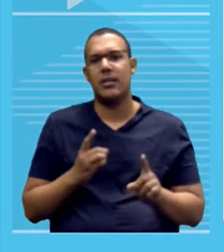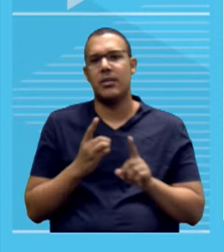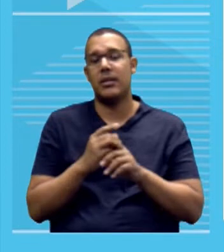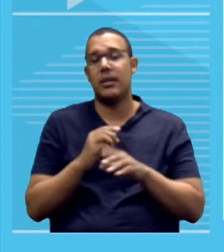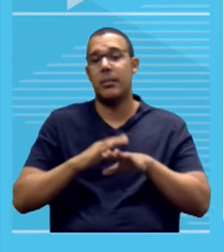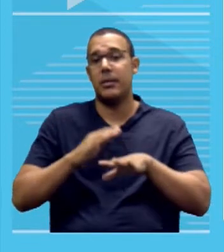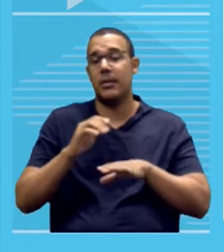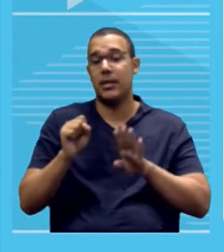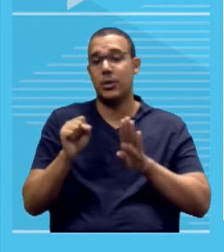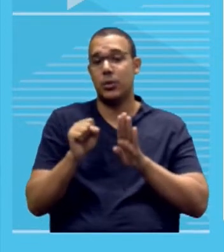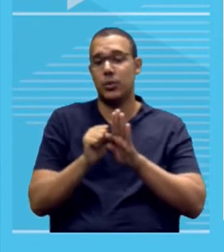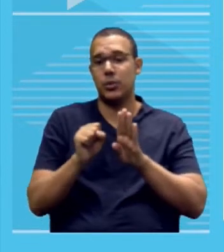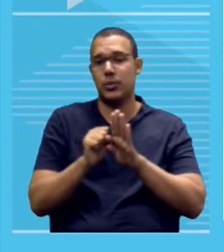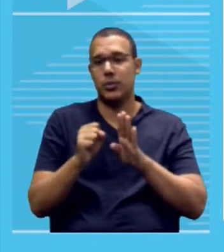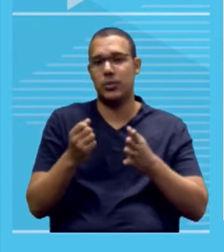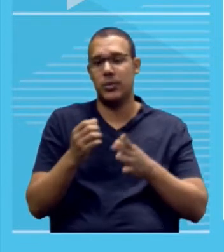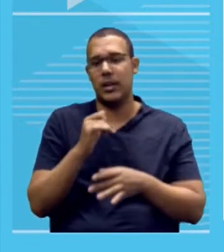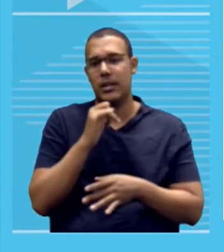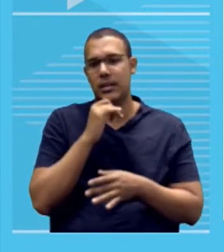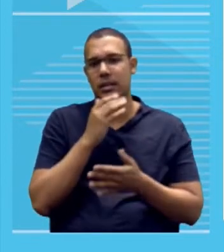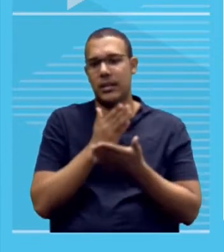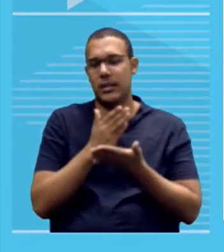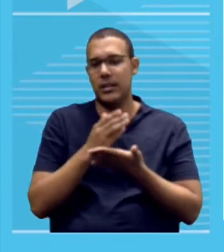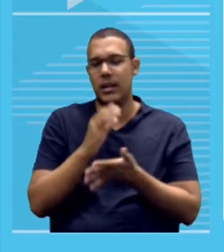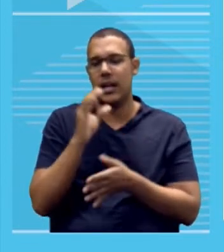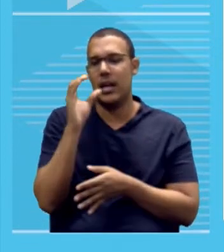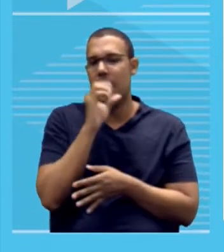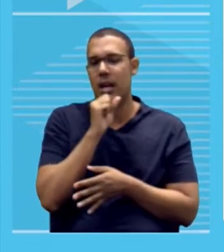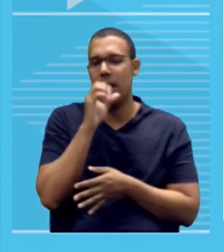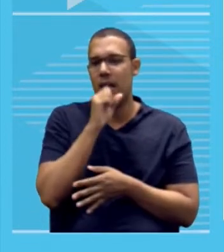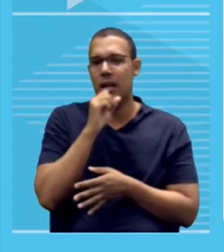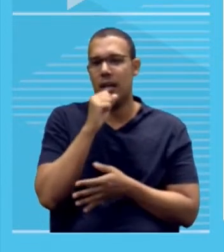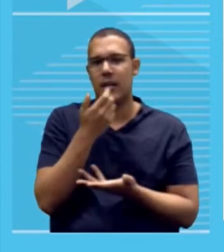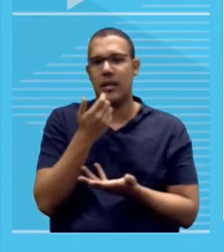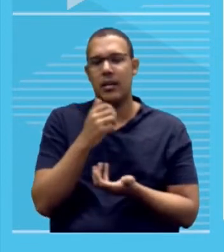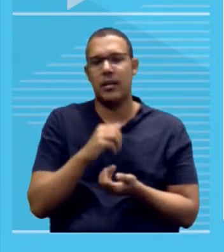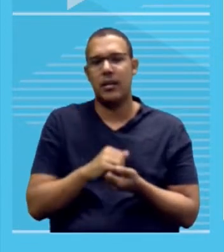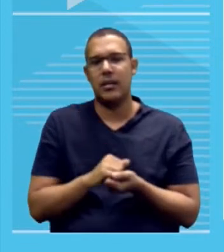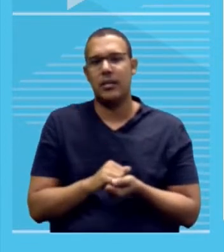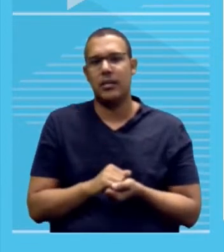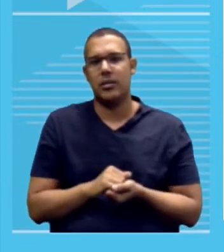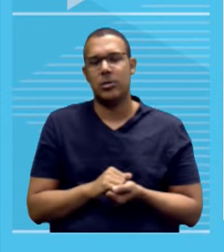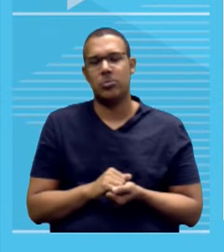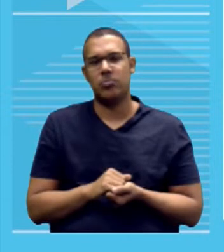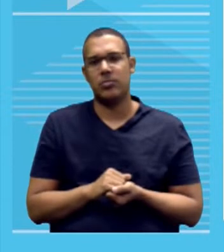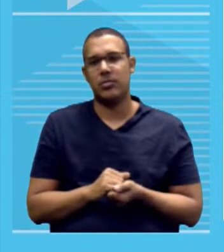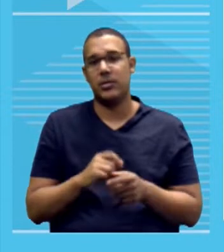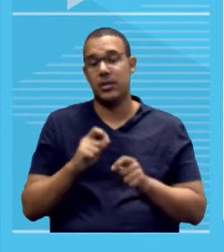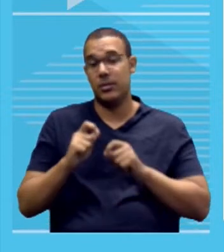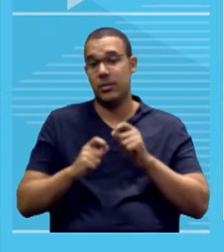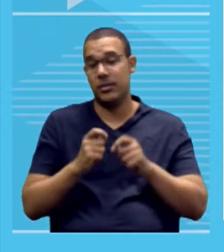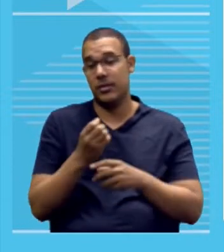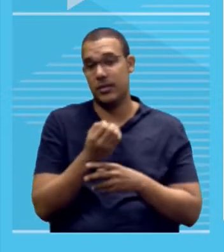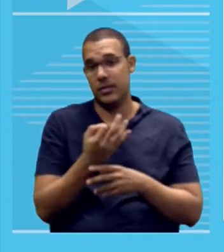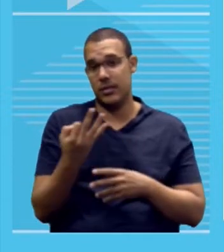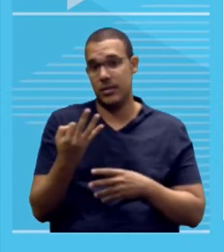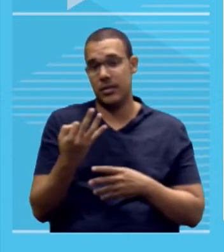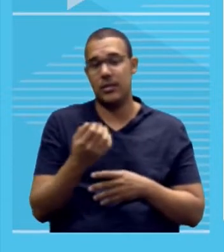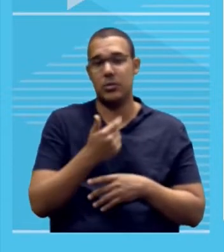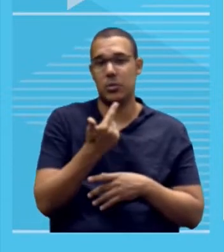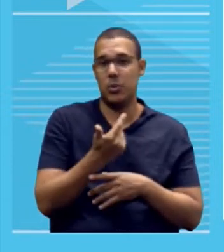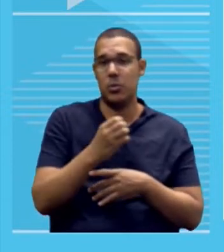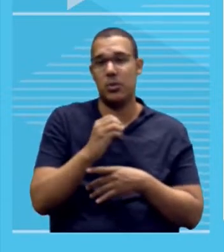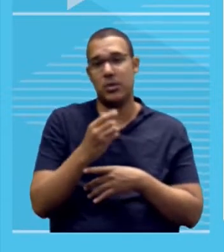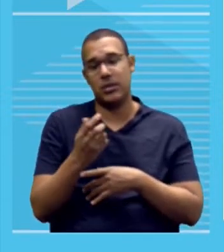substantivos é Cebola é laranja é a partir daí quantidades são duas são